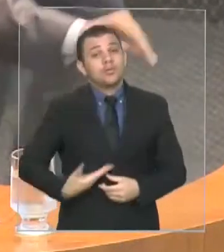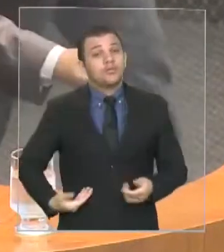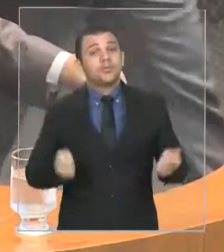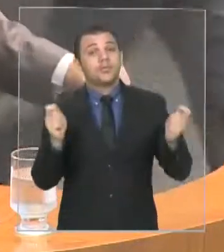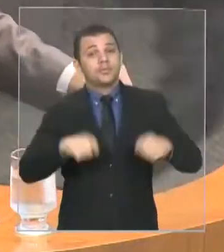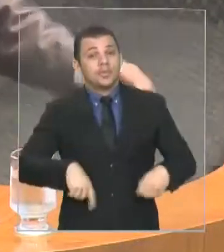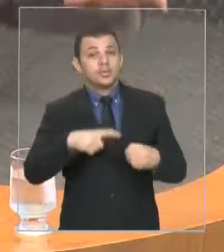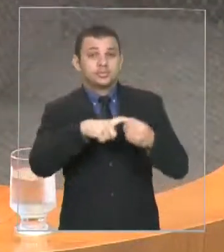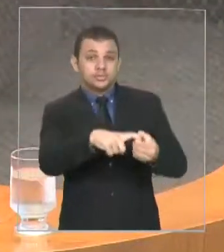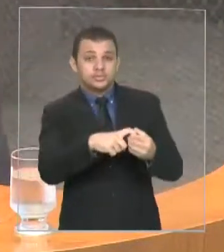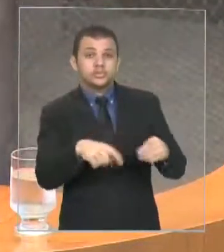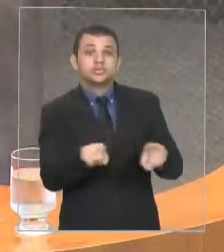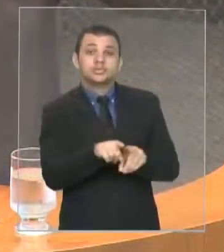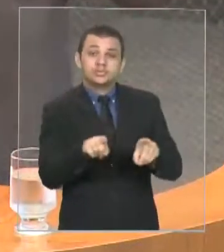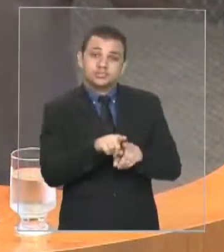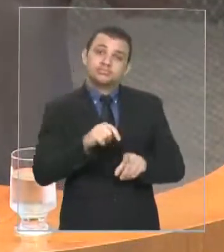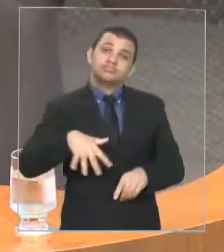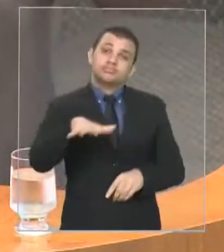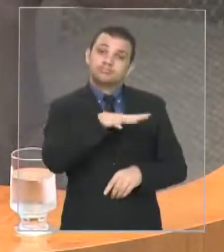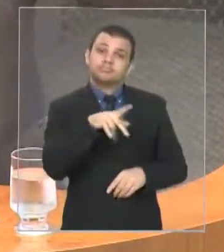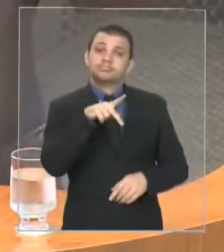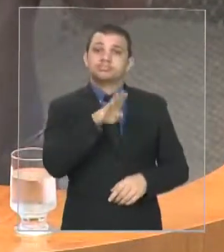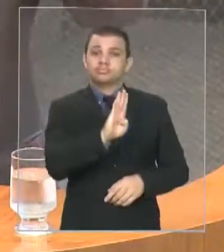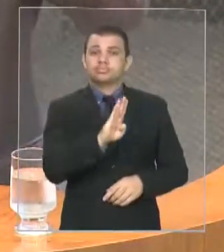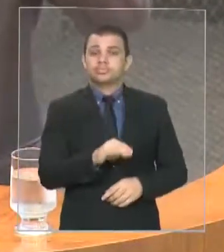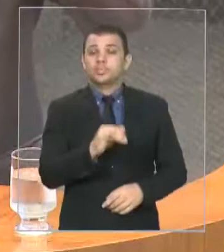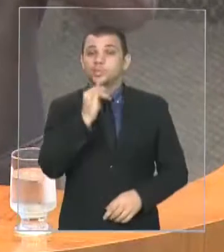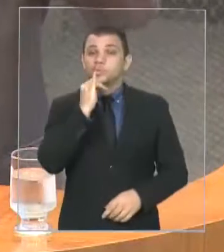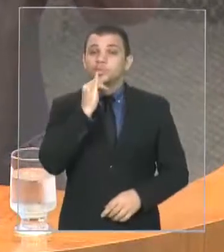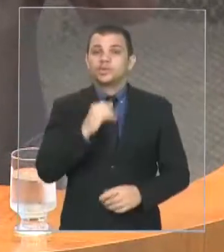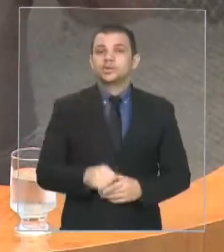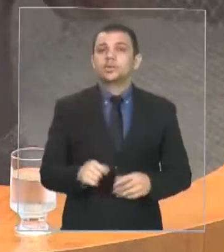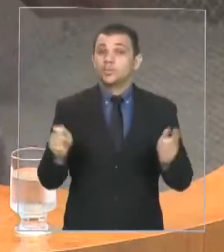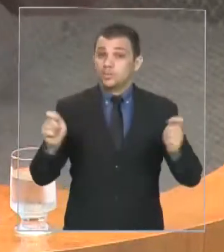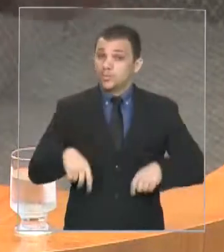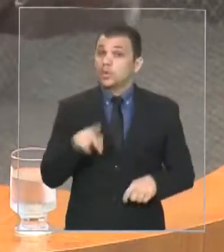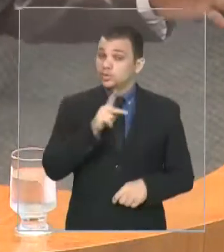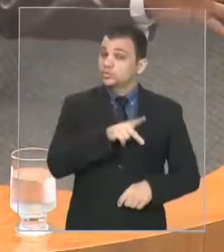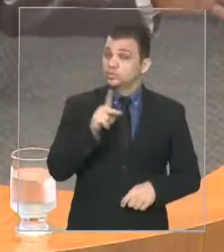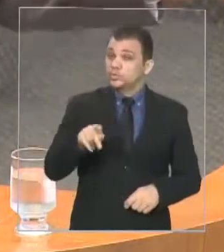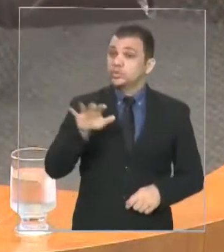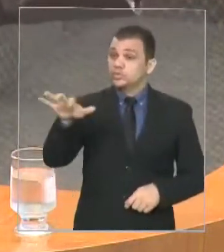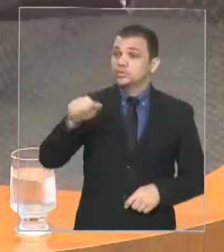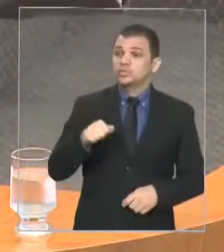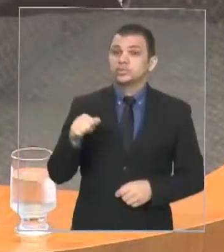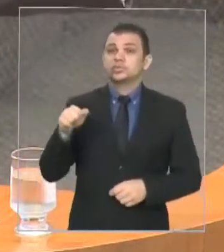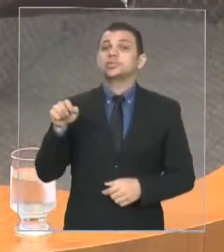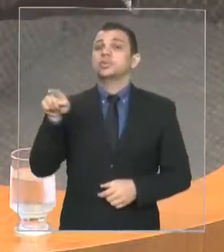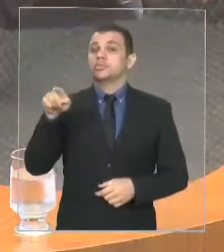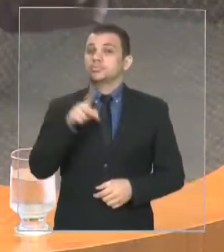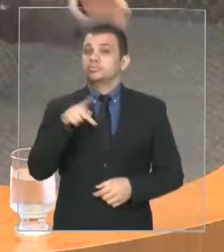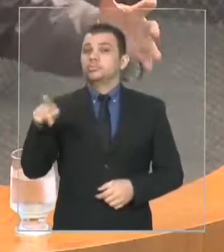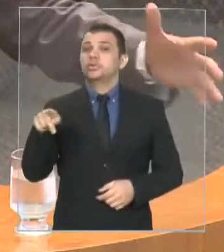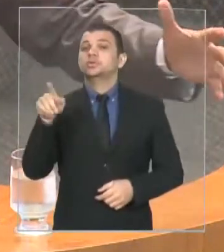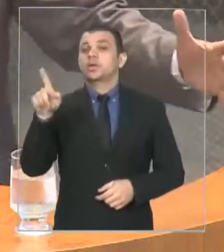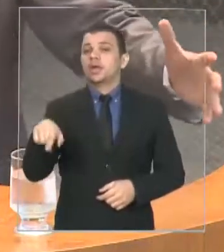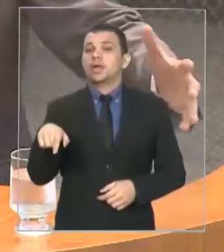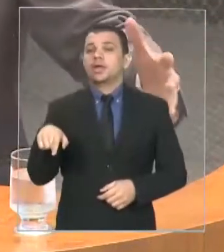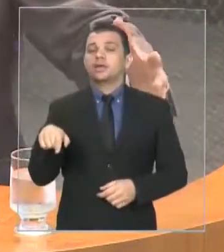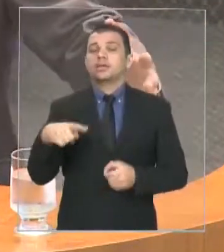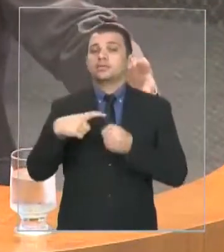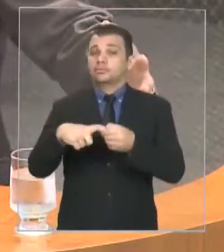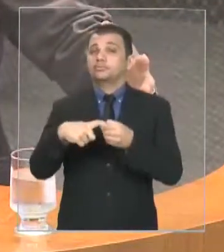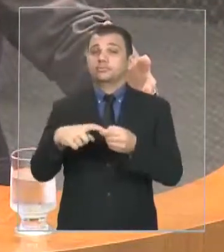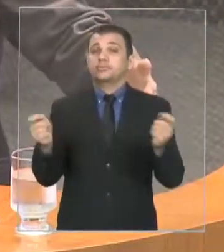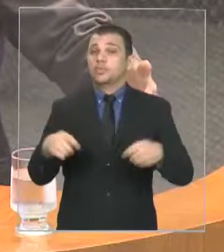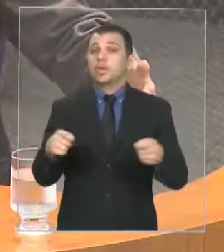setor público. Imaginem, professor poderá ser terceirizado. É essa situação que a